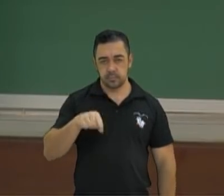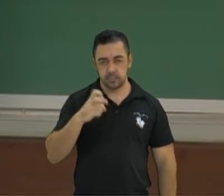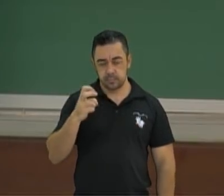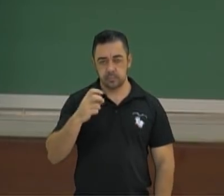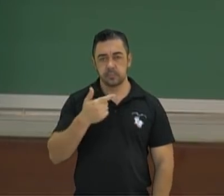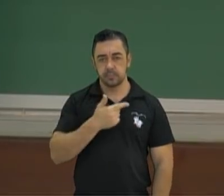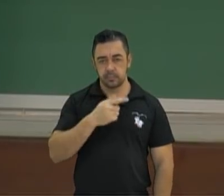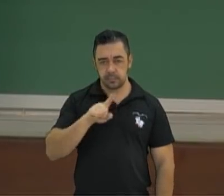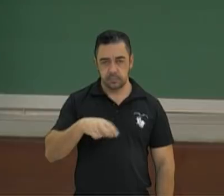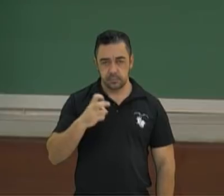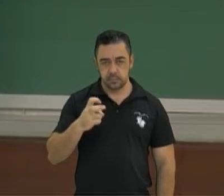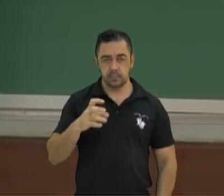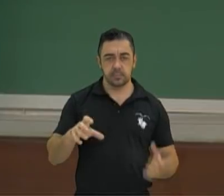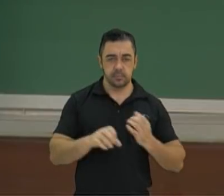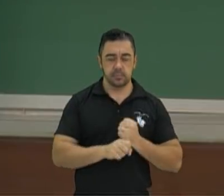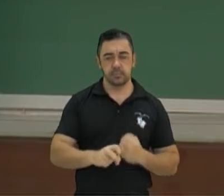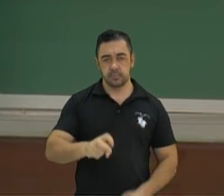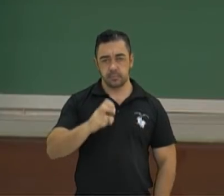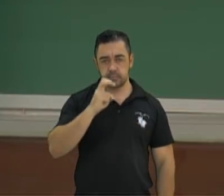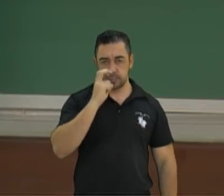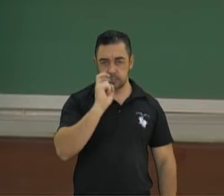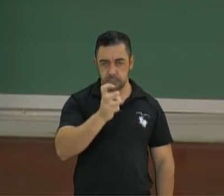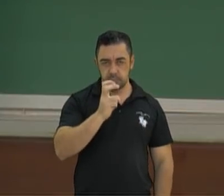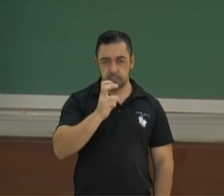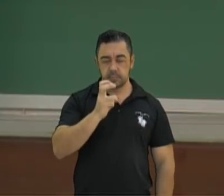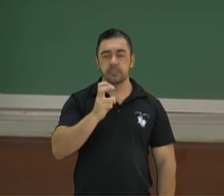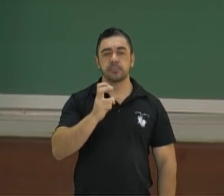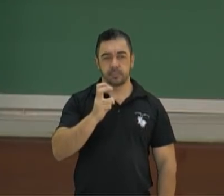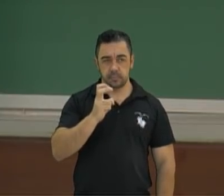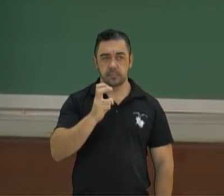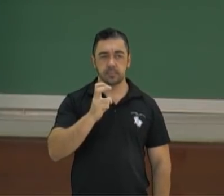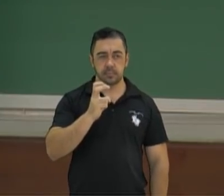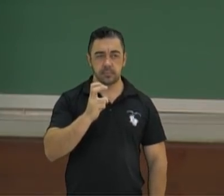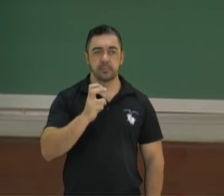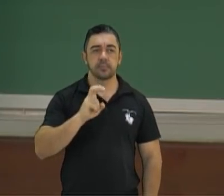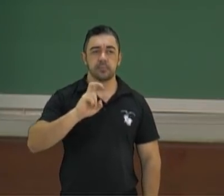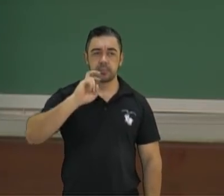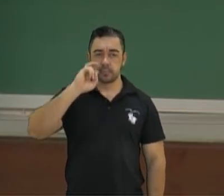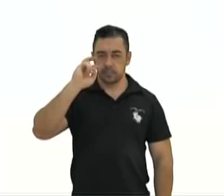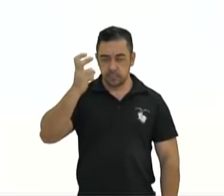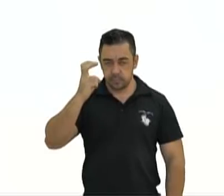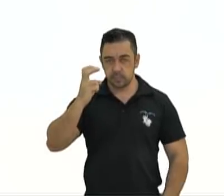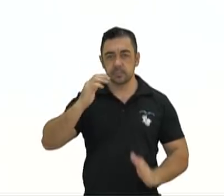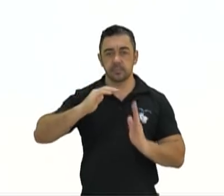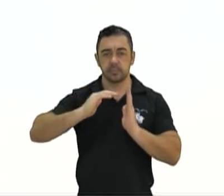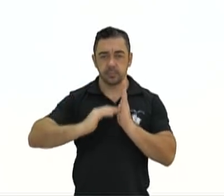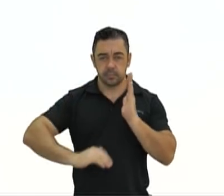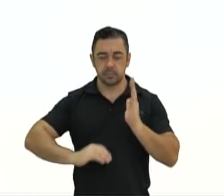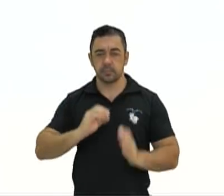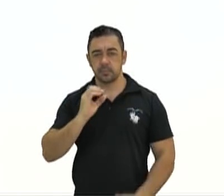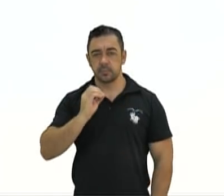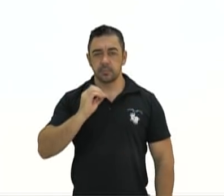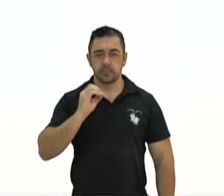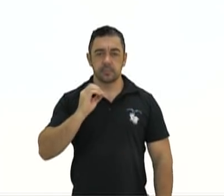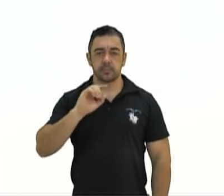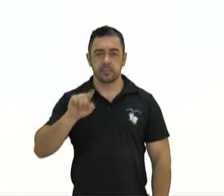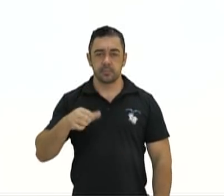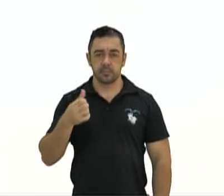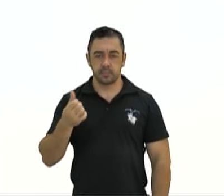com 2,5, que vai dar um número inteiro, 5. Desse 5, eu tirei